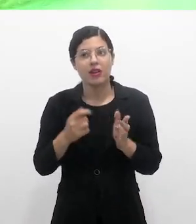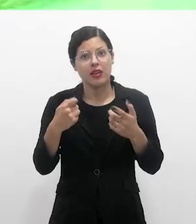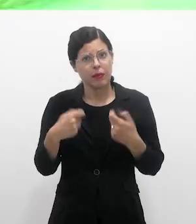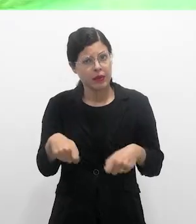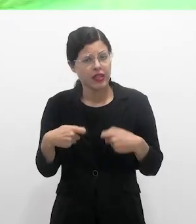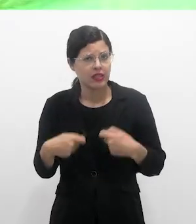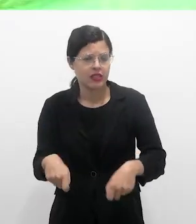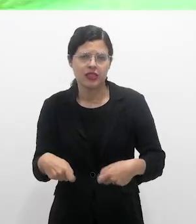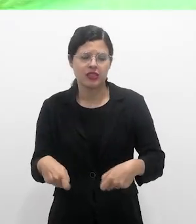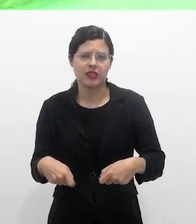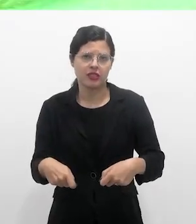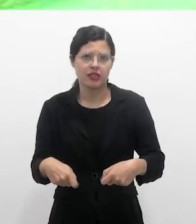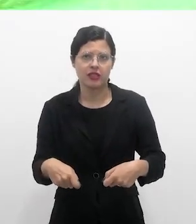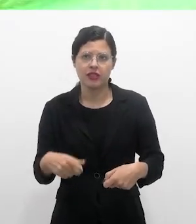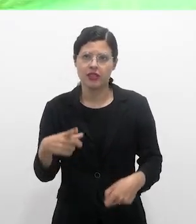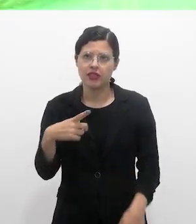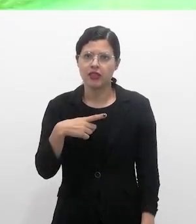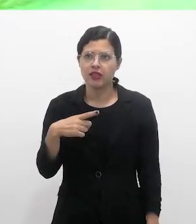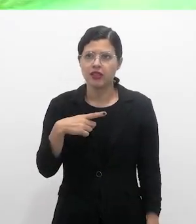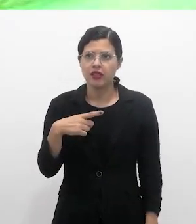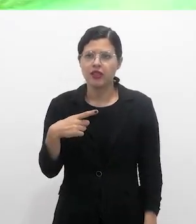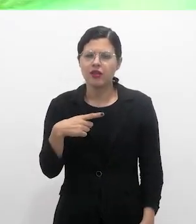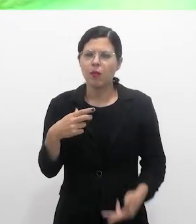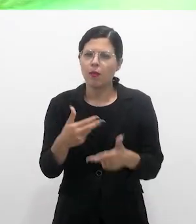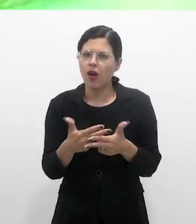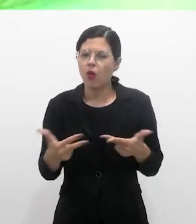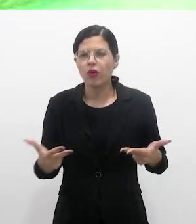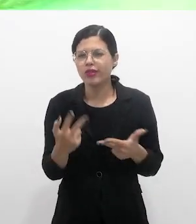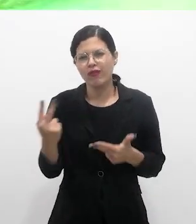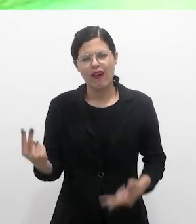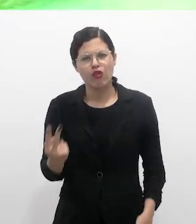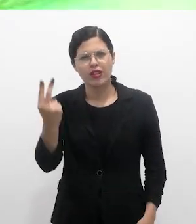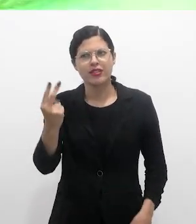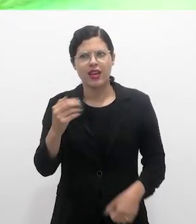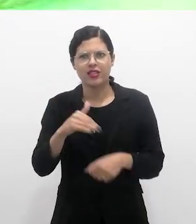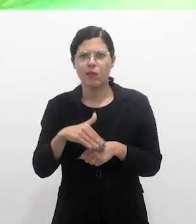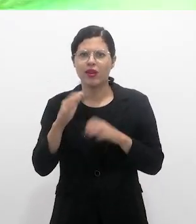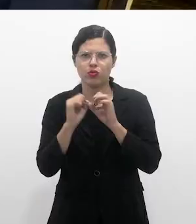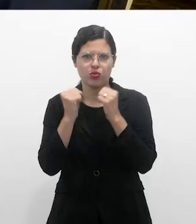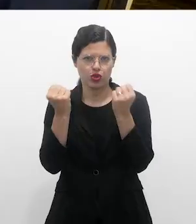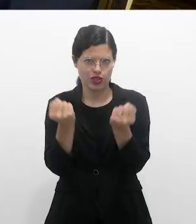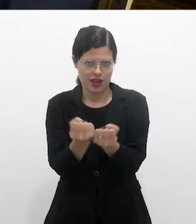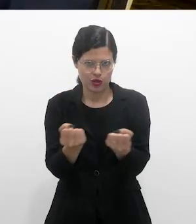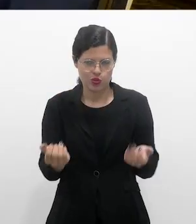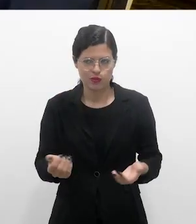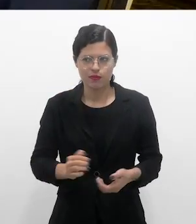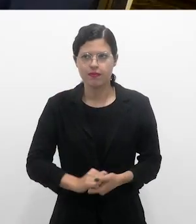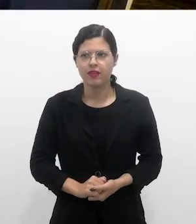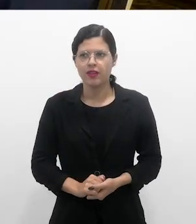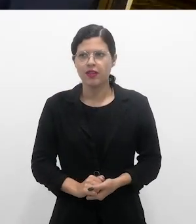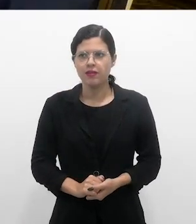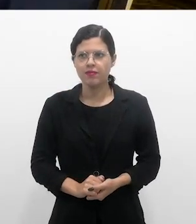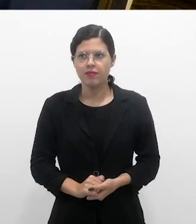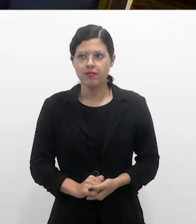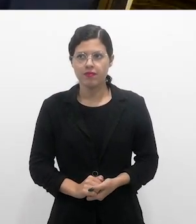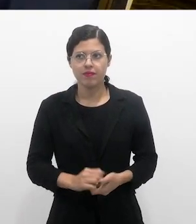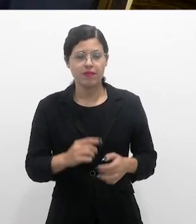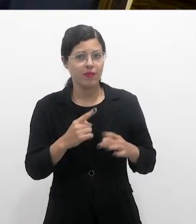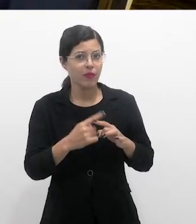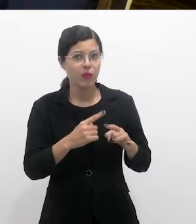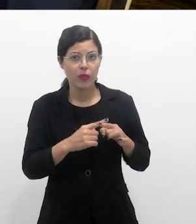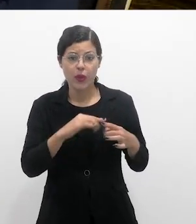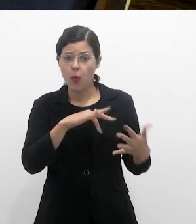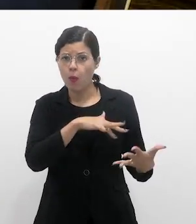de nós termos algo que enobrecesse mais ainda o estádio do Maracanã. E aí? Que o mundo todo